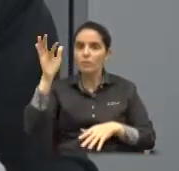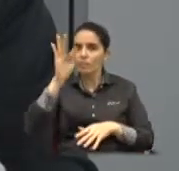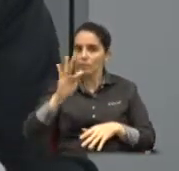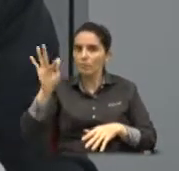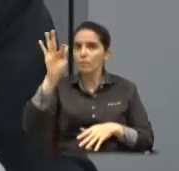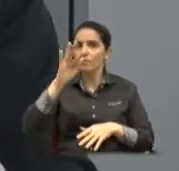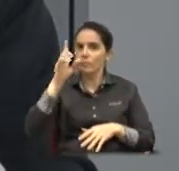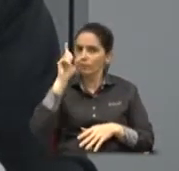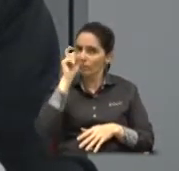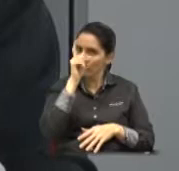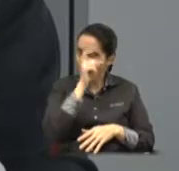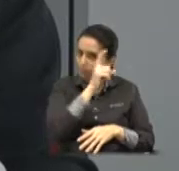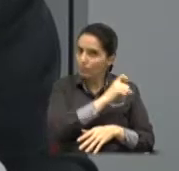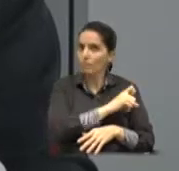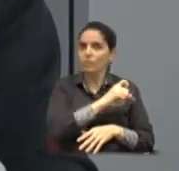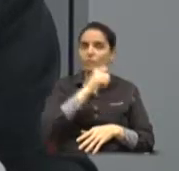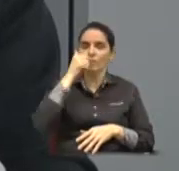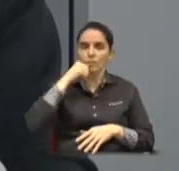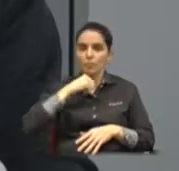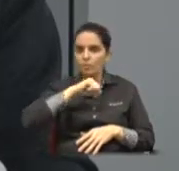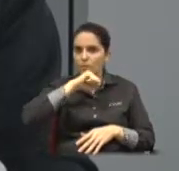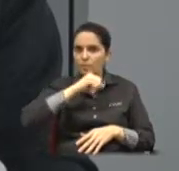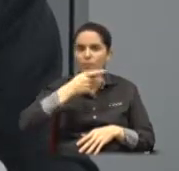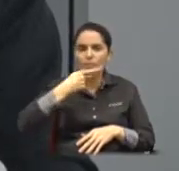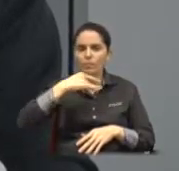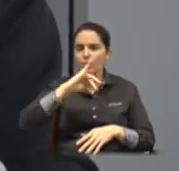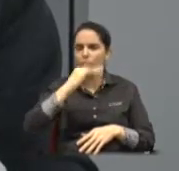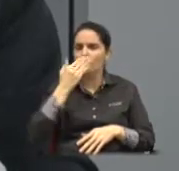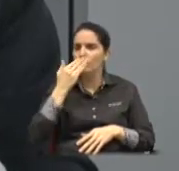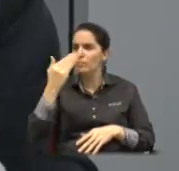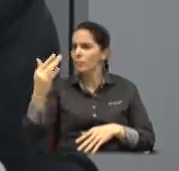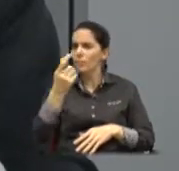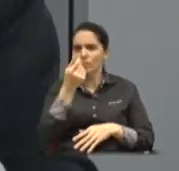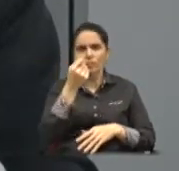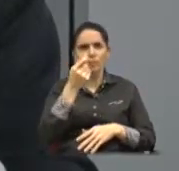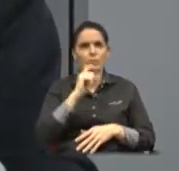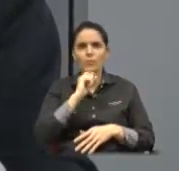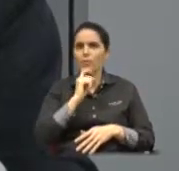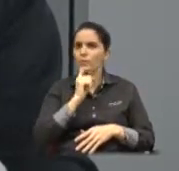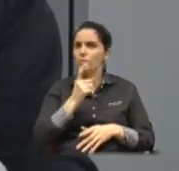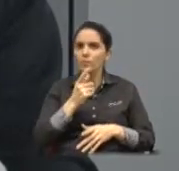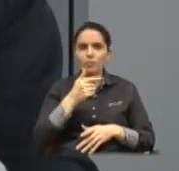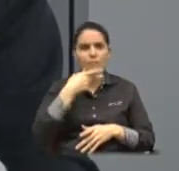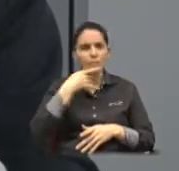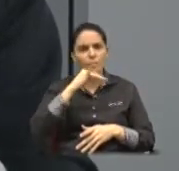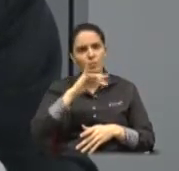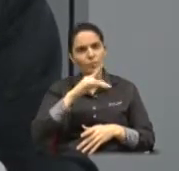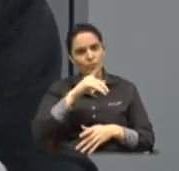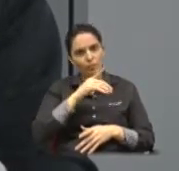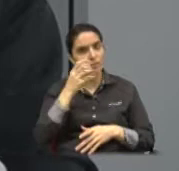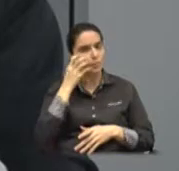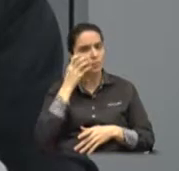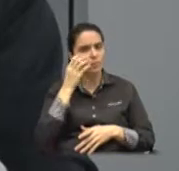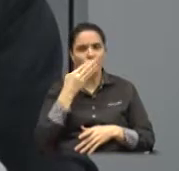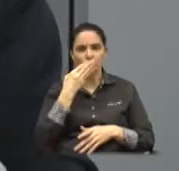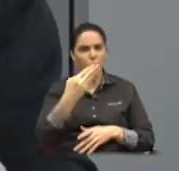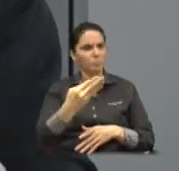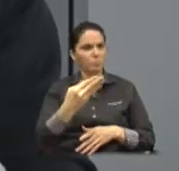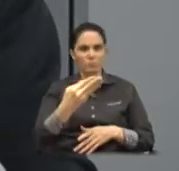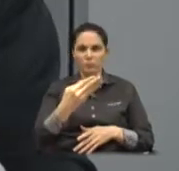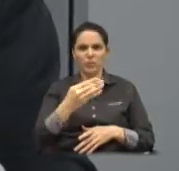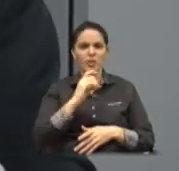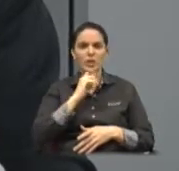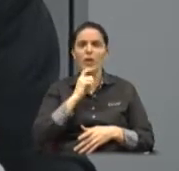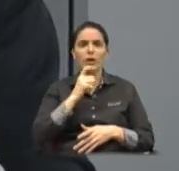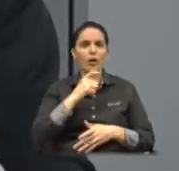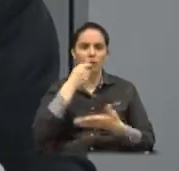dificuldades do meu pai, da minha mãe, e não fui pedir dinheiro para ninguém. Meu pai não foi pedir dinheiro para ninguém, para ajudar a pagar a faculdade, para poder